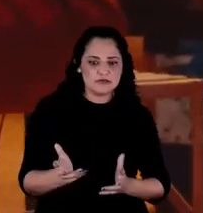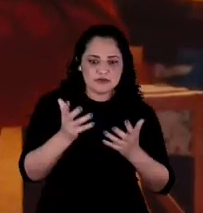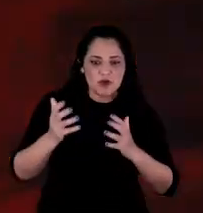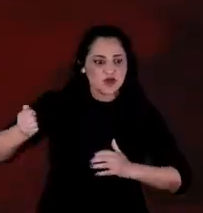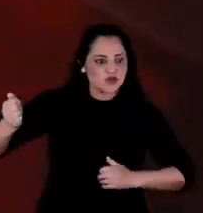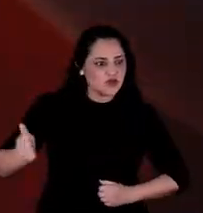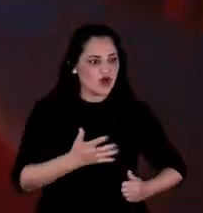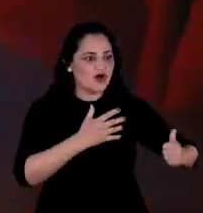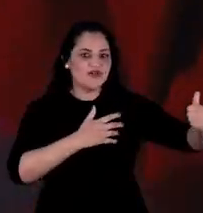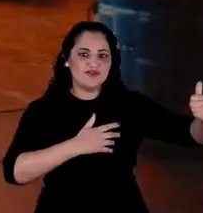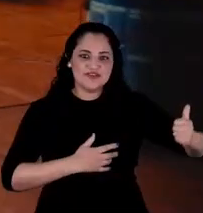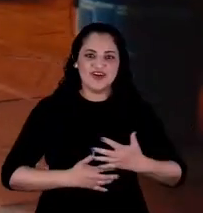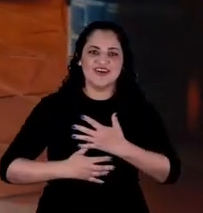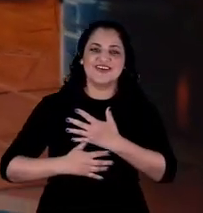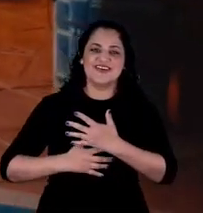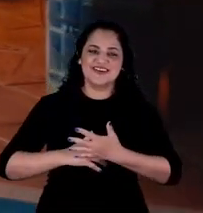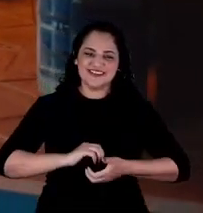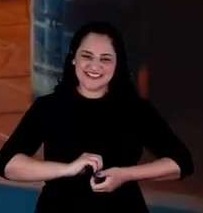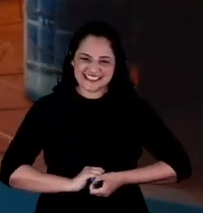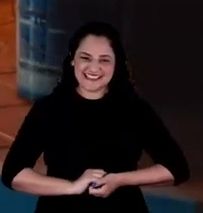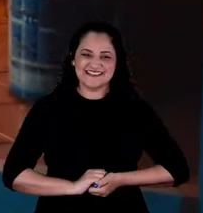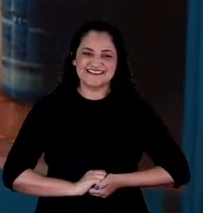promove inovações